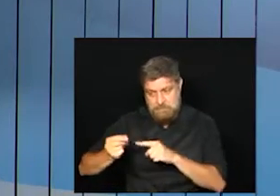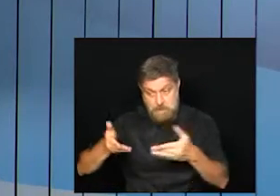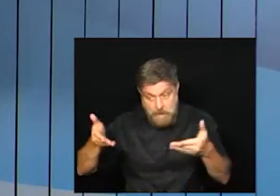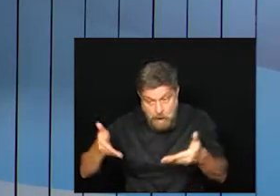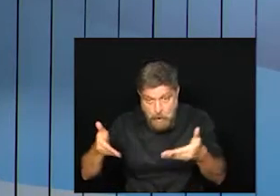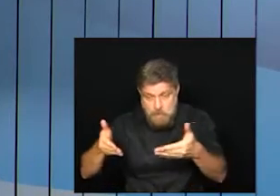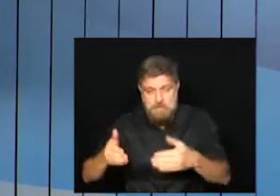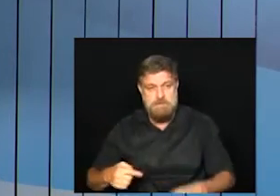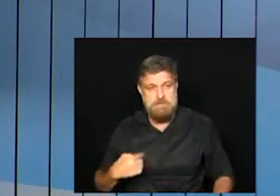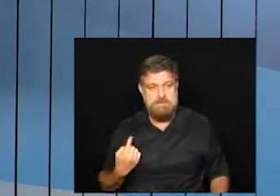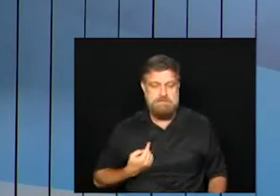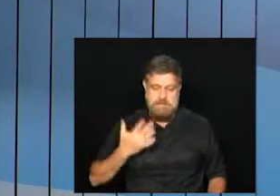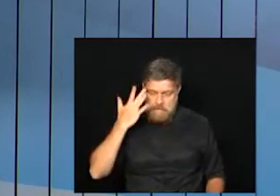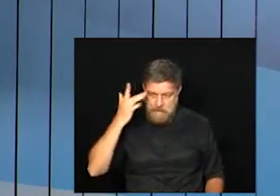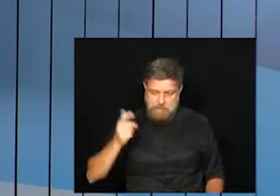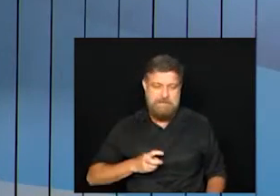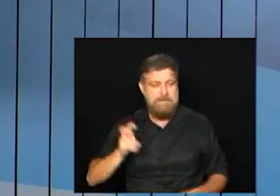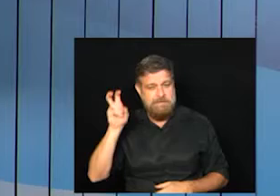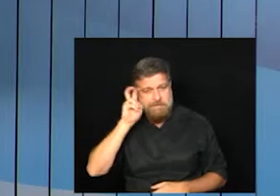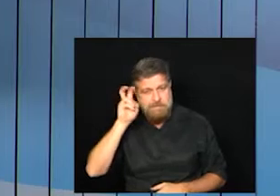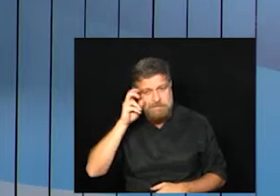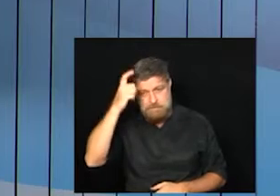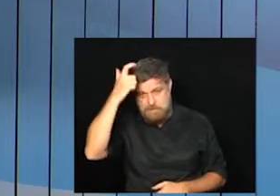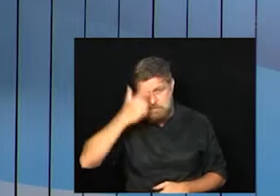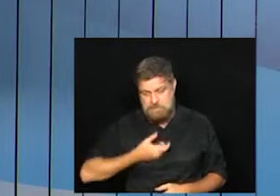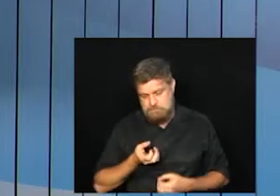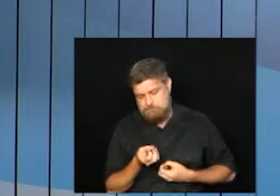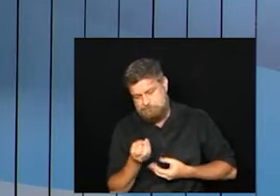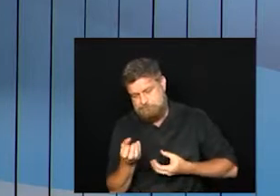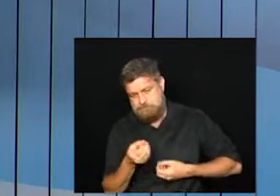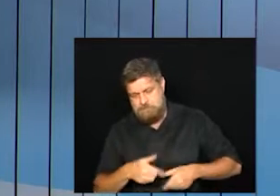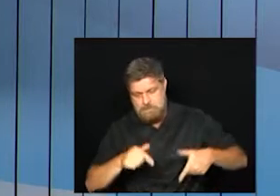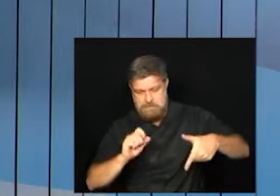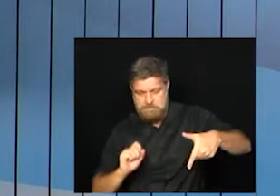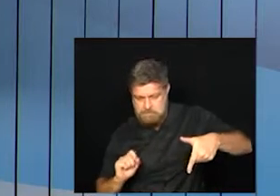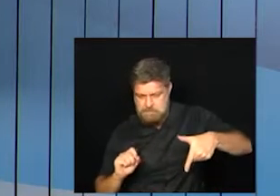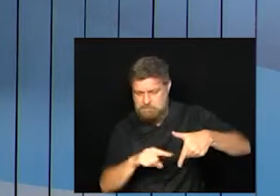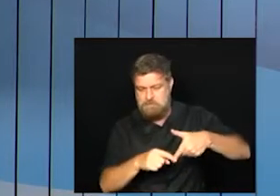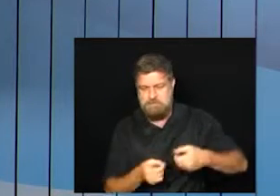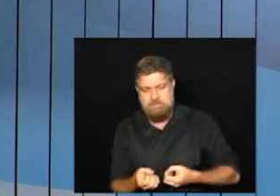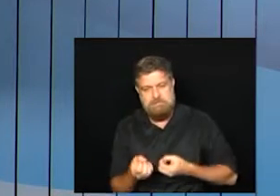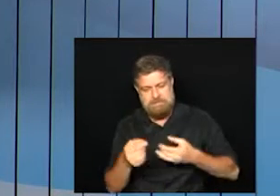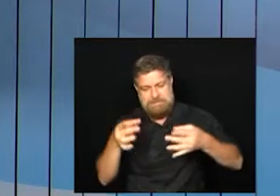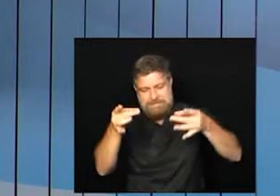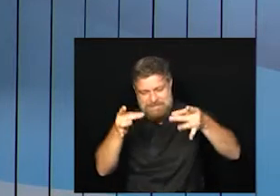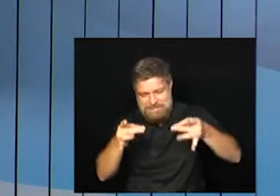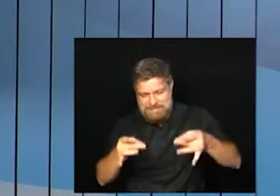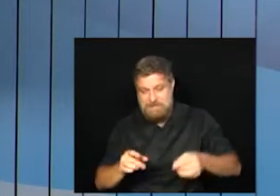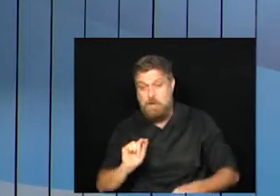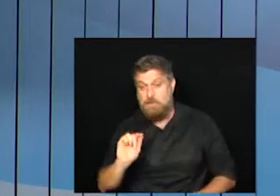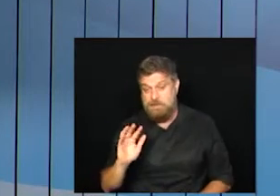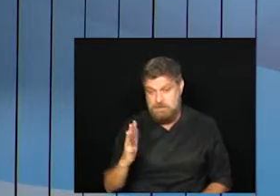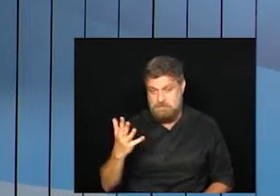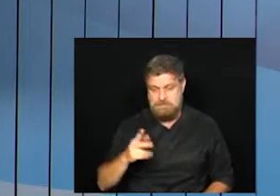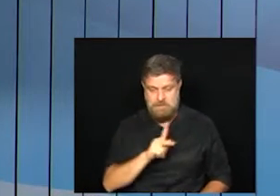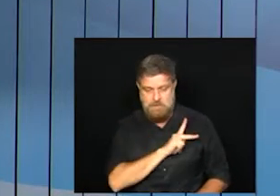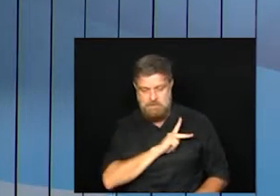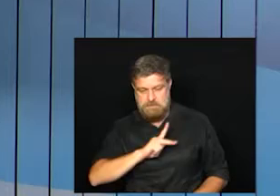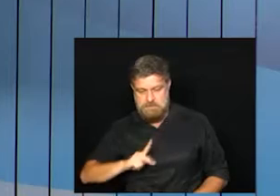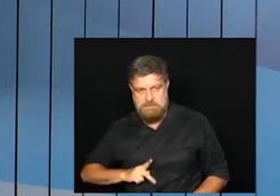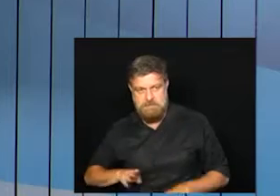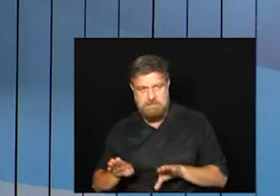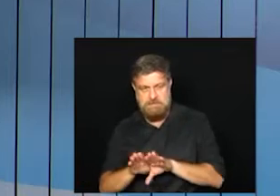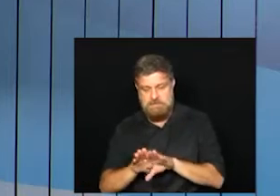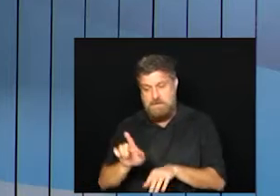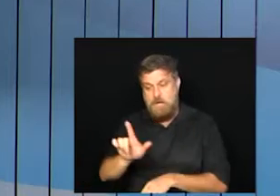E claro que amanhã, na quinta-feira, a gente balança as redes, conta tudo sobre esta partida entre Ponte Preta